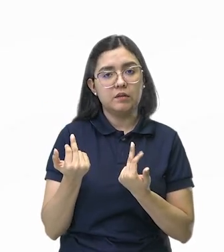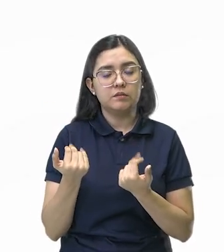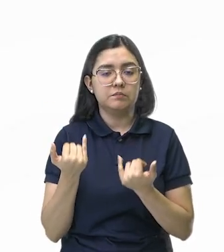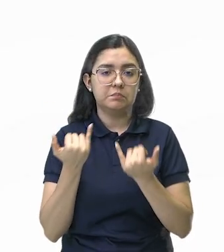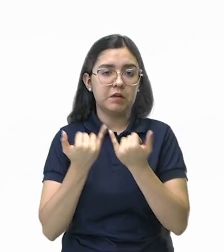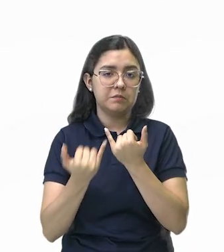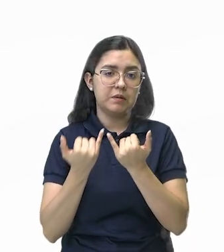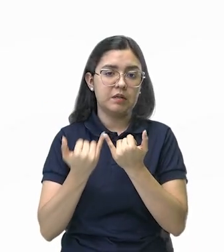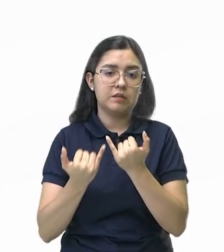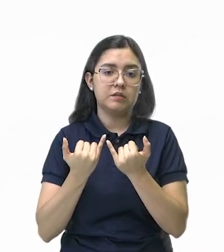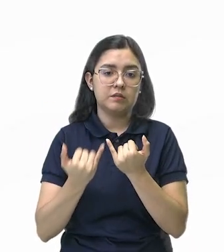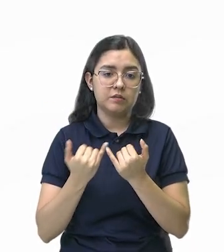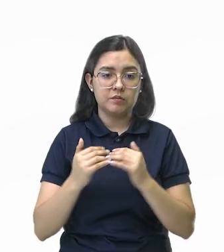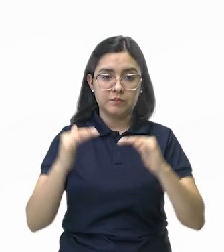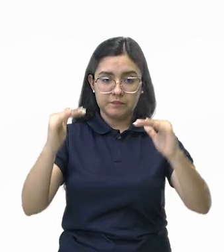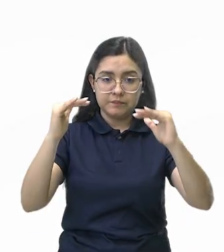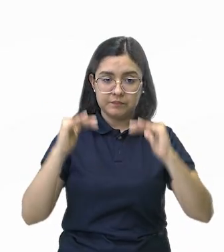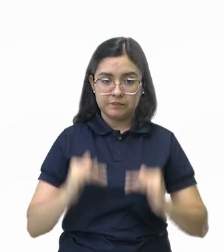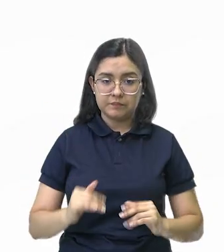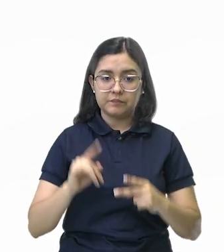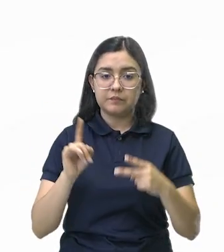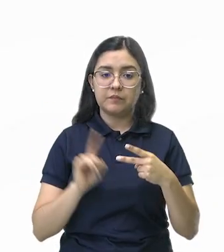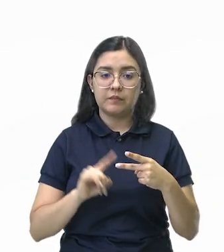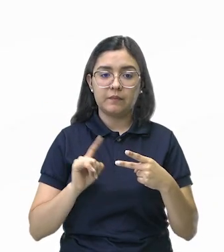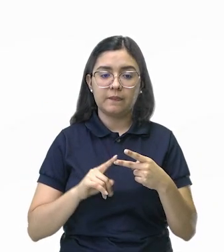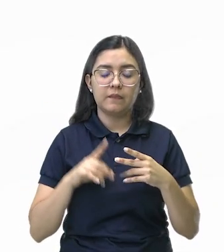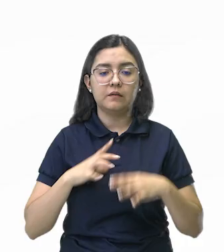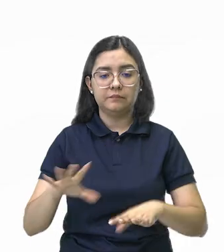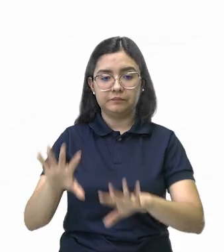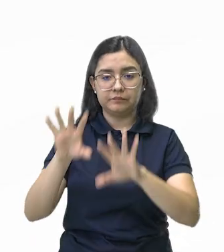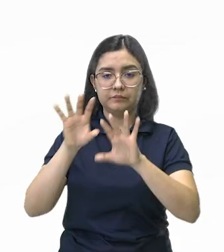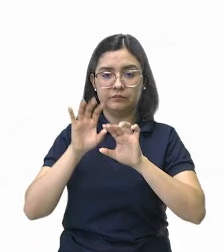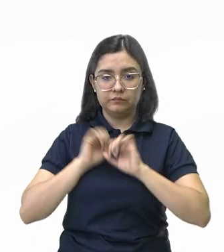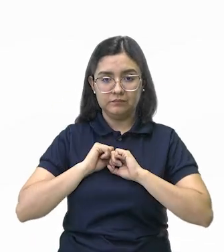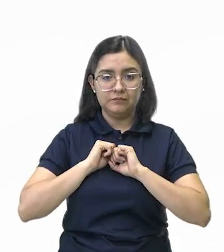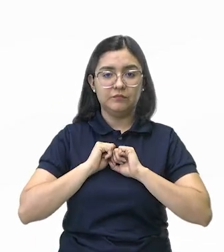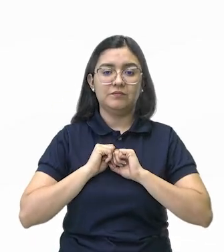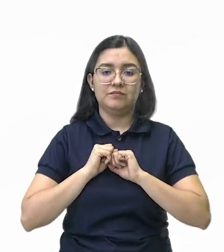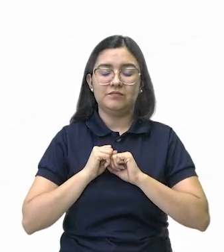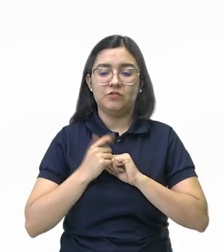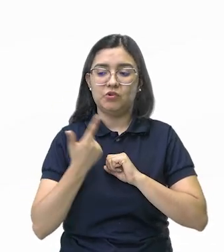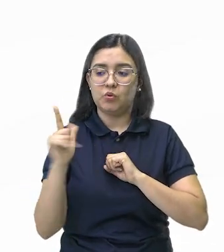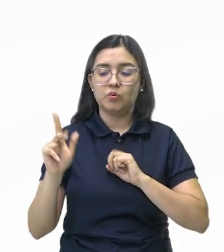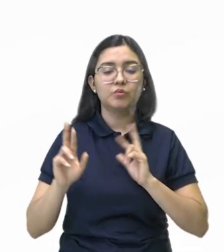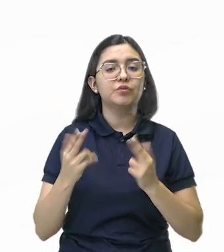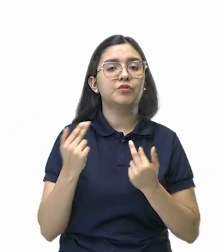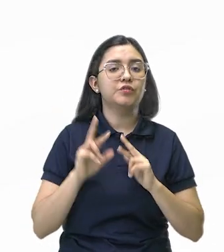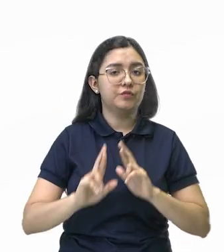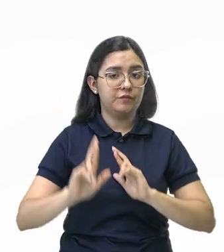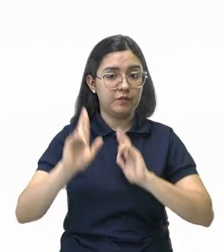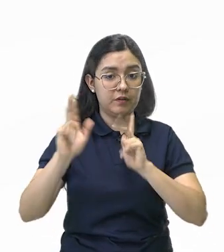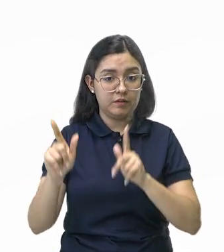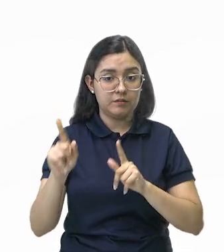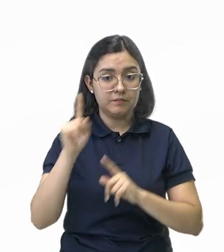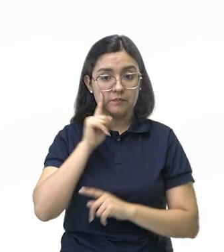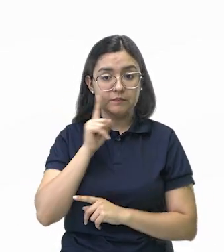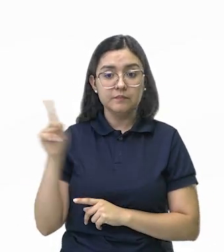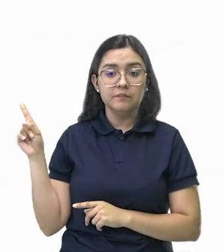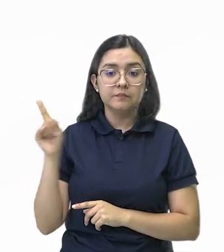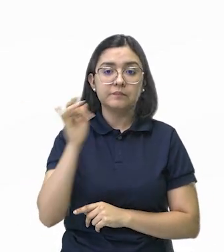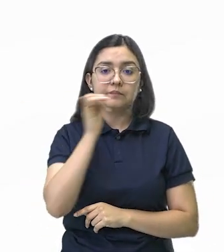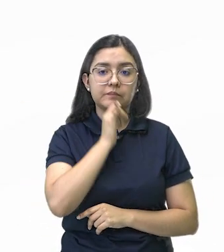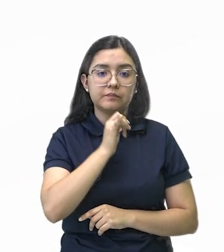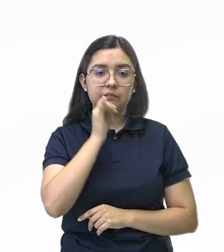próximo possível. Já os alotransgênicos recebem de espécies bastante diferentes, aí como a gente observa no nosso